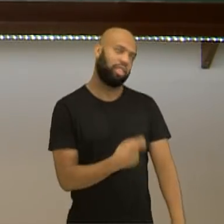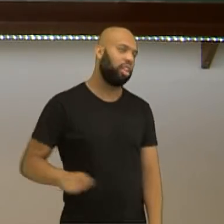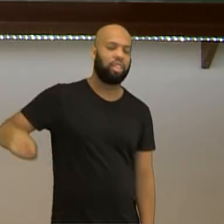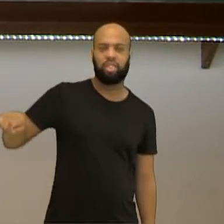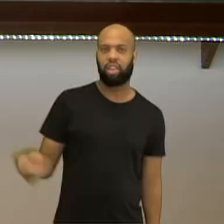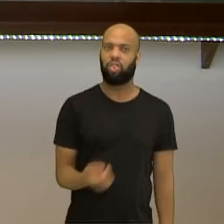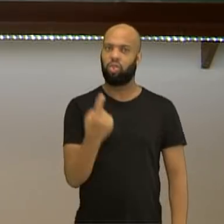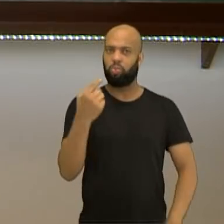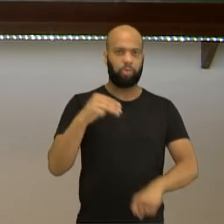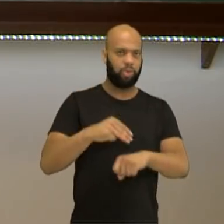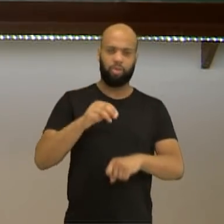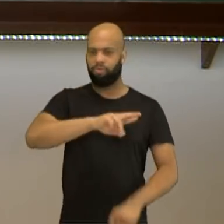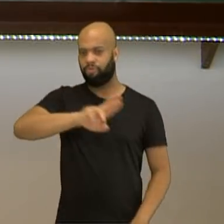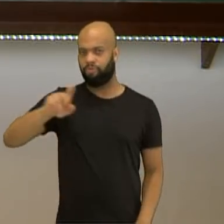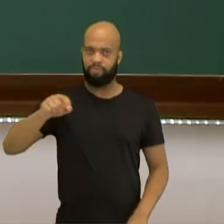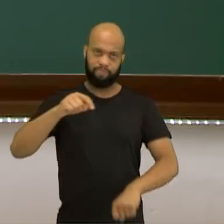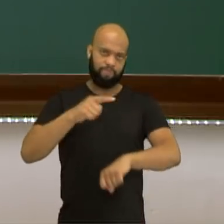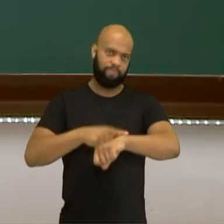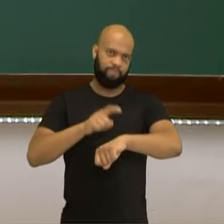vezes. O